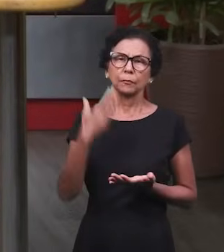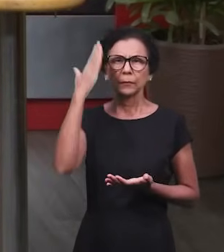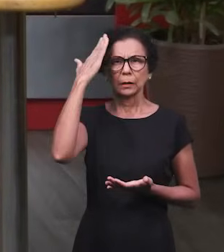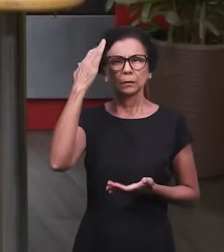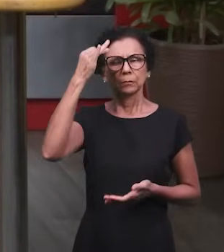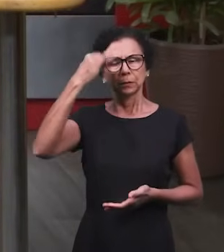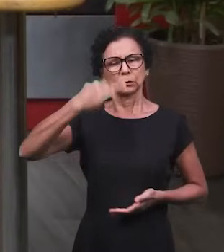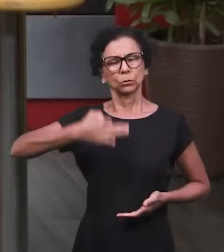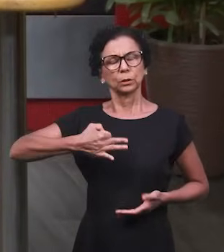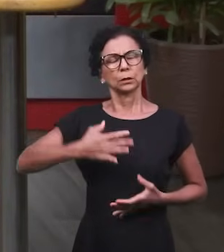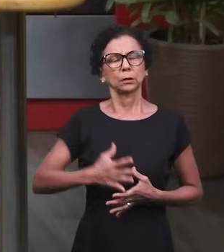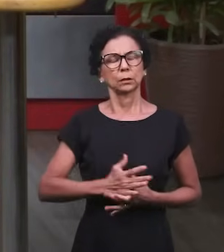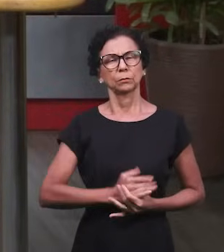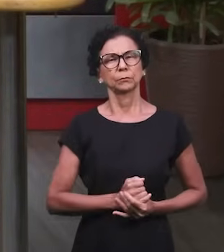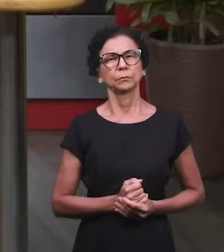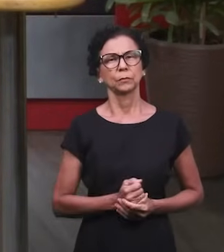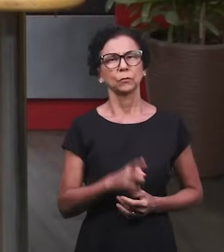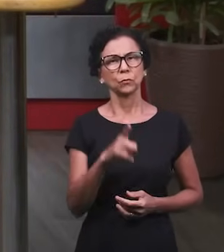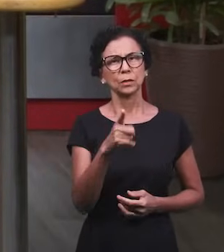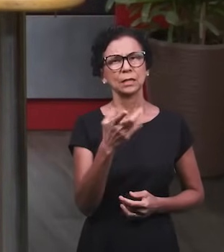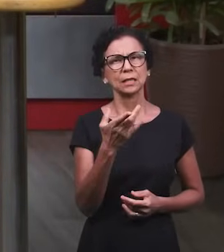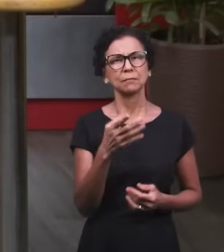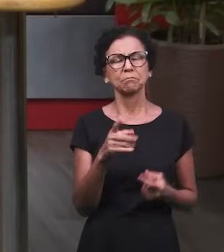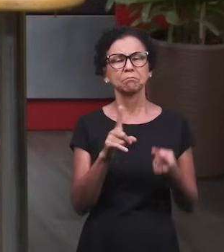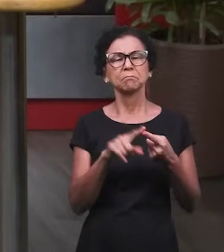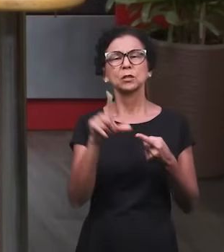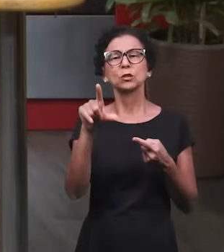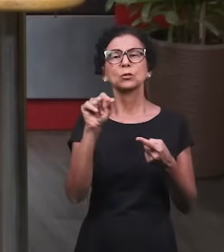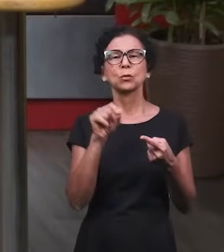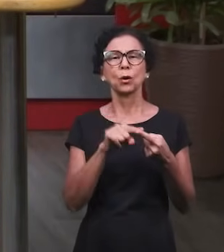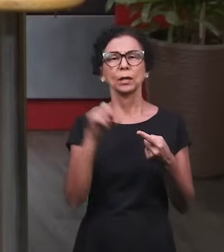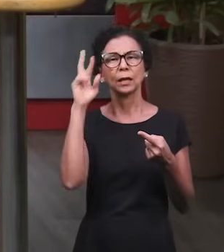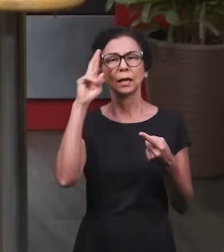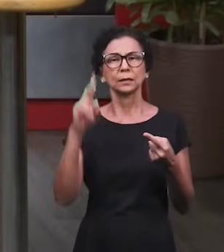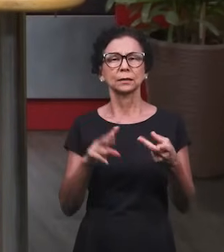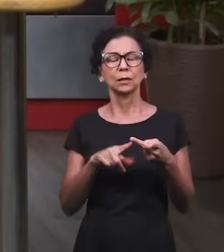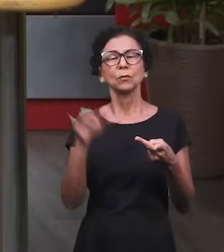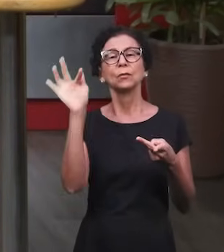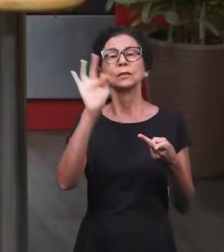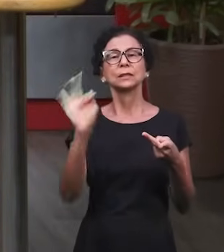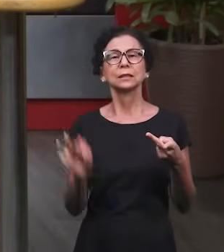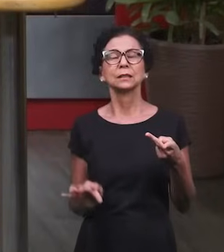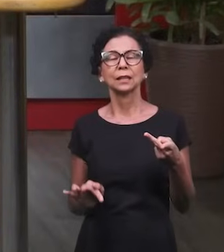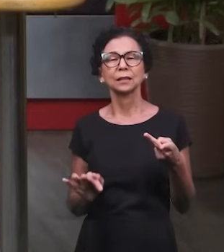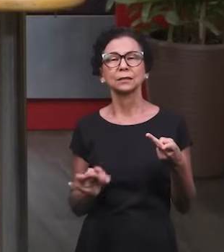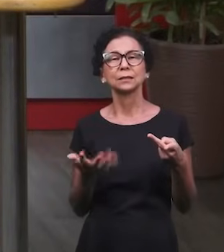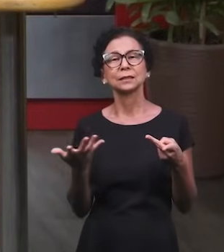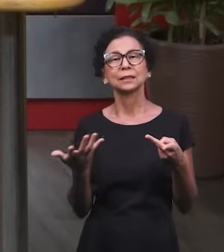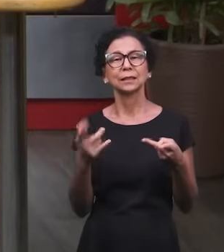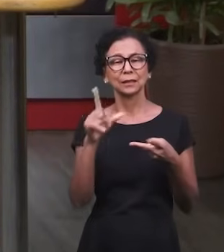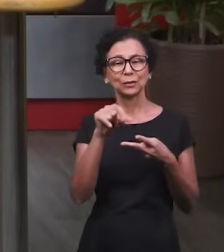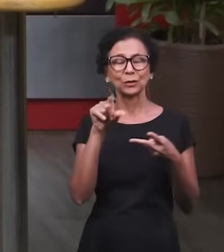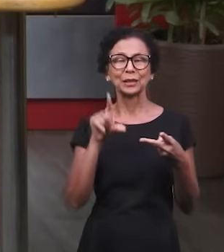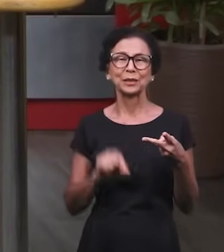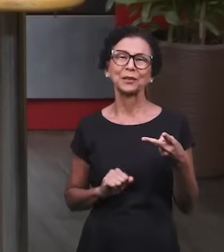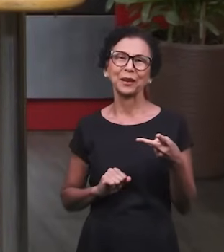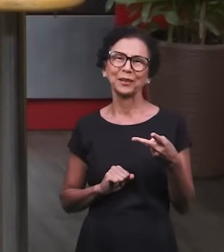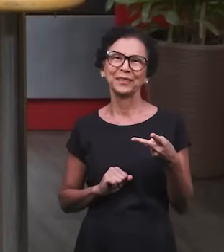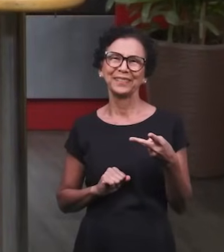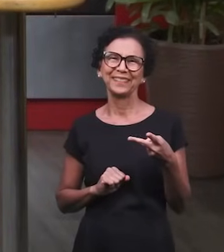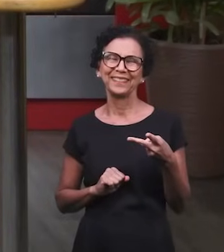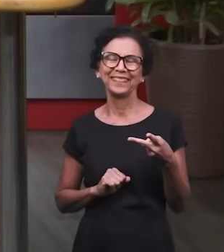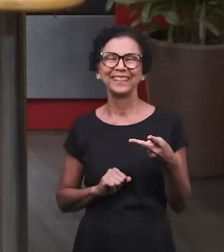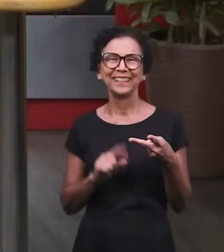falamos o seguinte você quer ter razão ou ser feliz eu prefiro ser feliz do que ter razão ser feliz